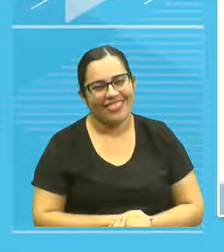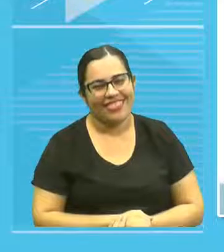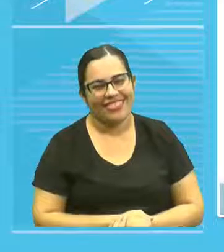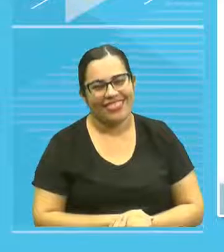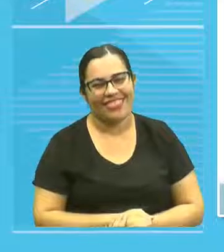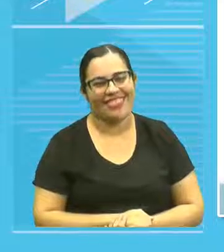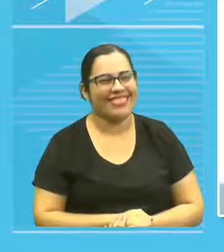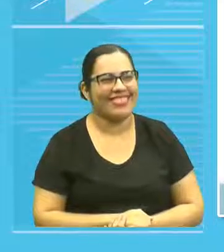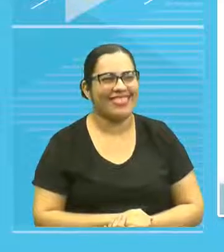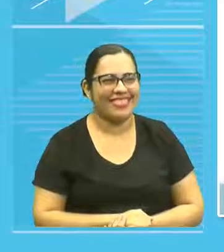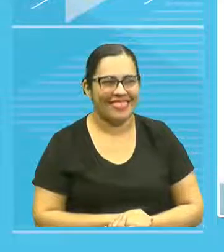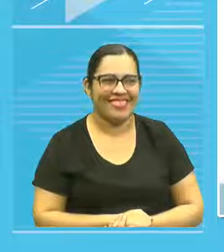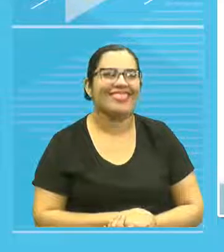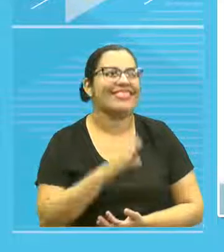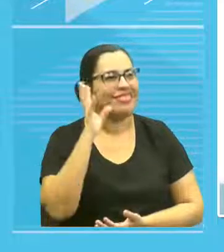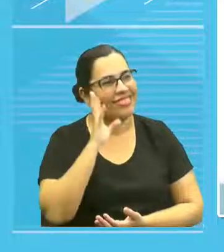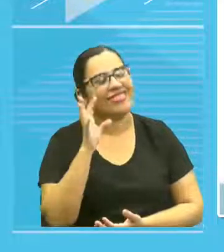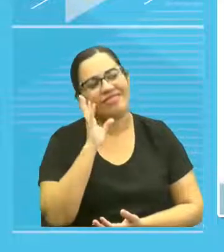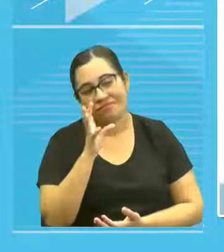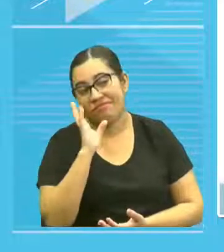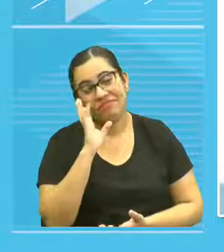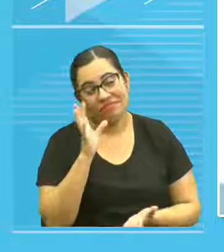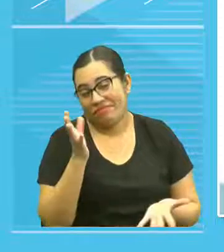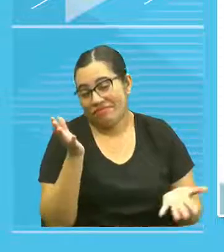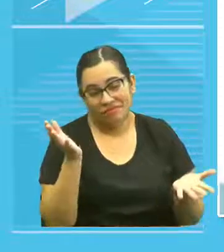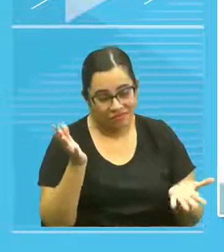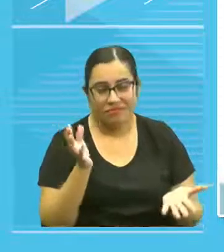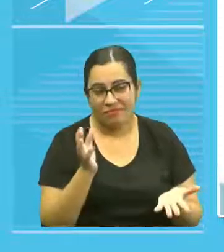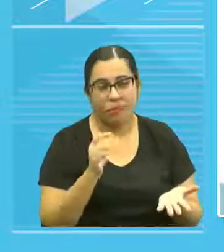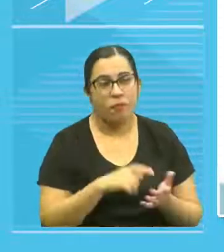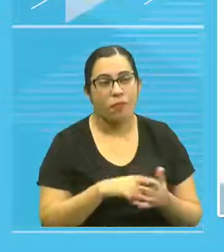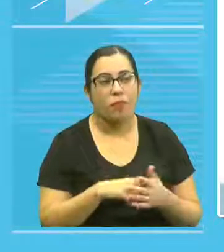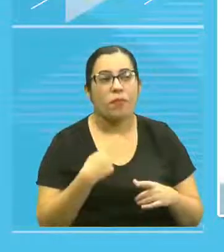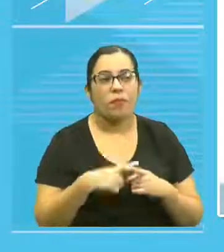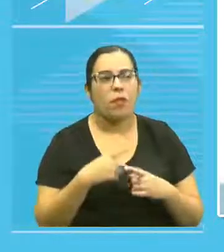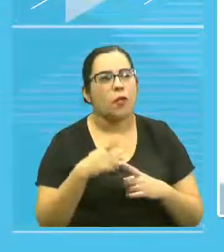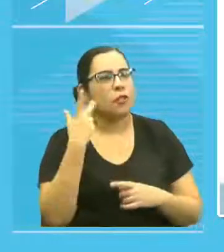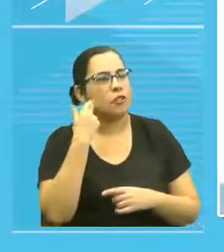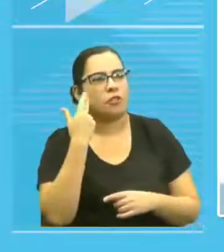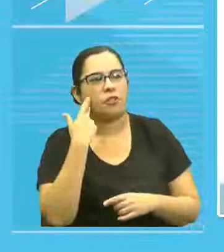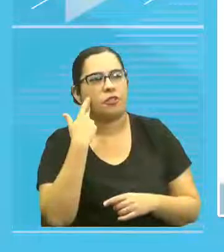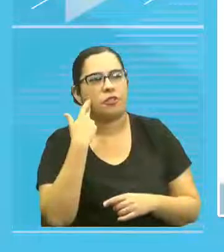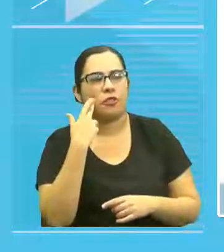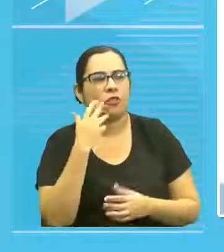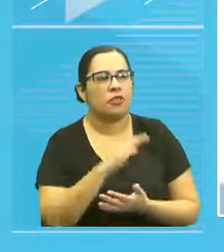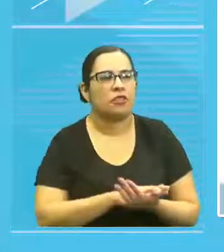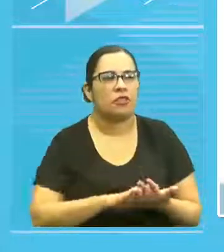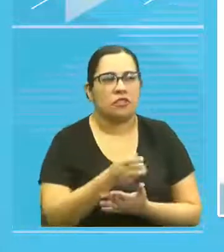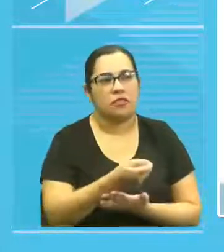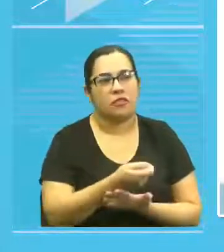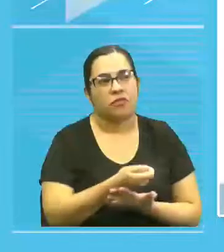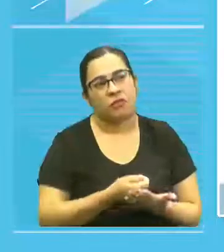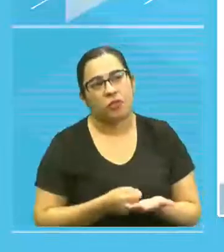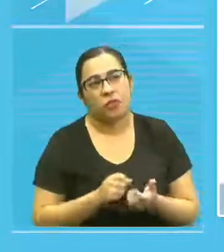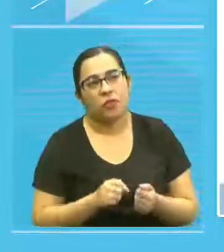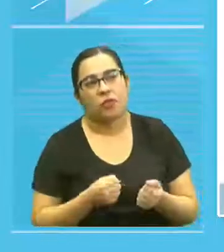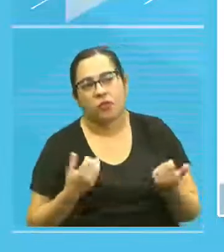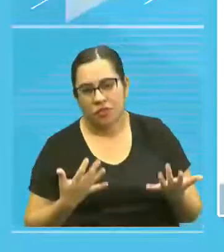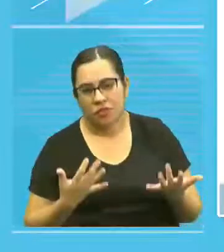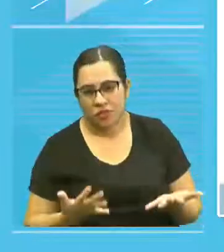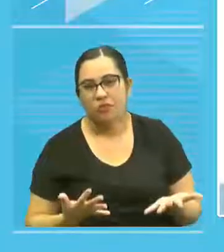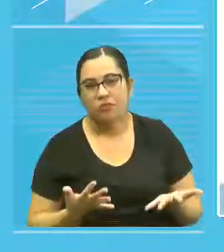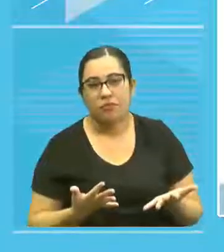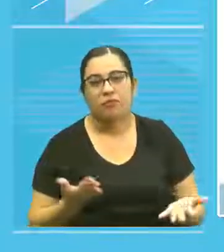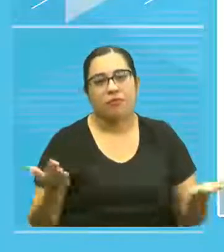muito bom professor isso aí faz um pouco aí do uso normal in em redações vai fazer o quê